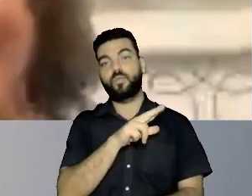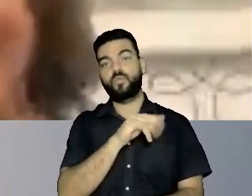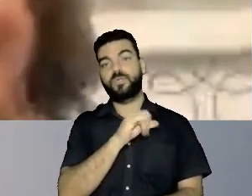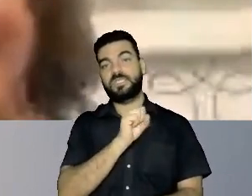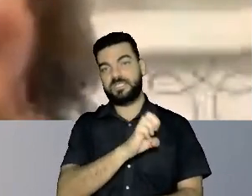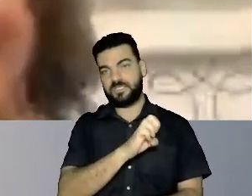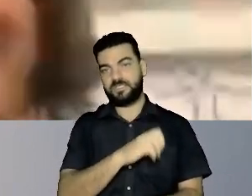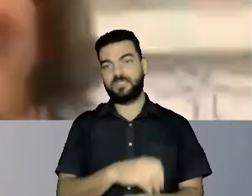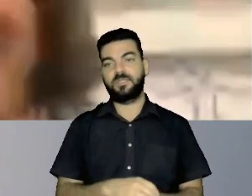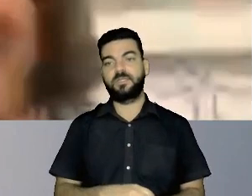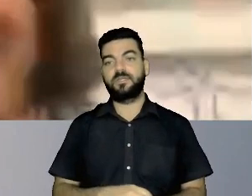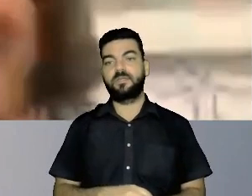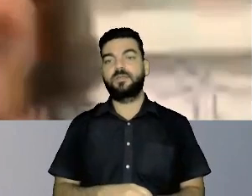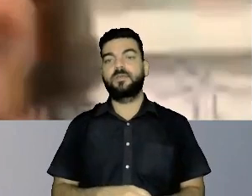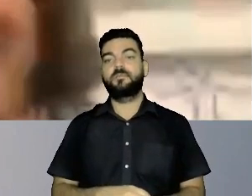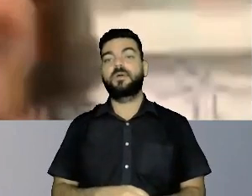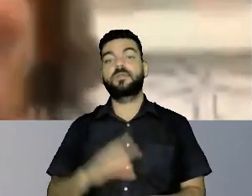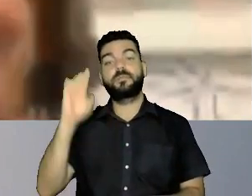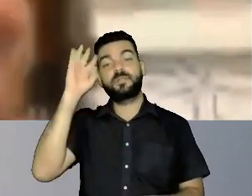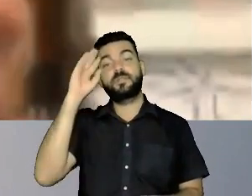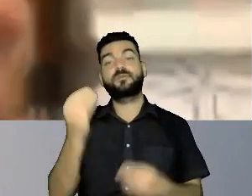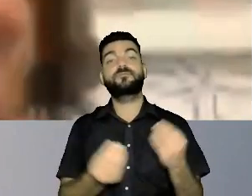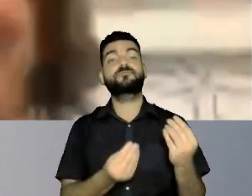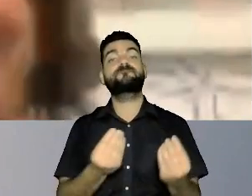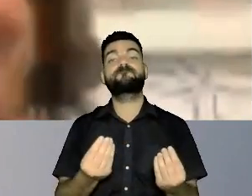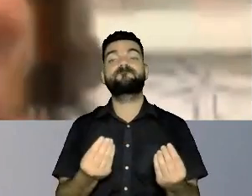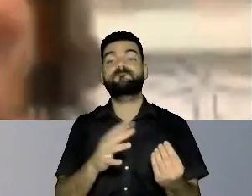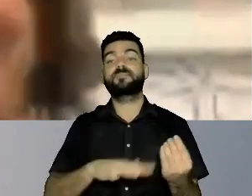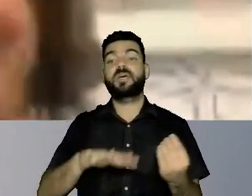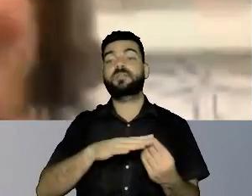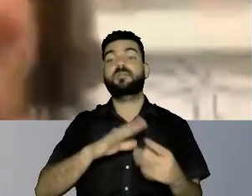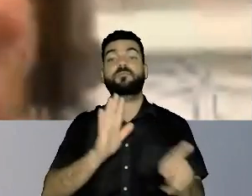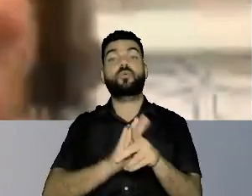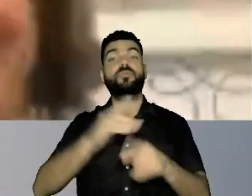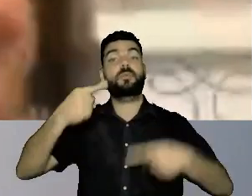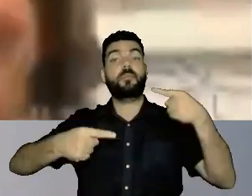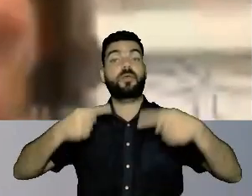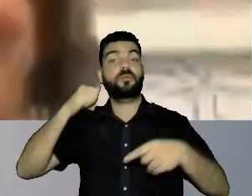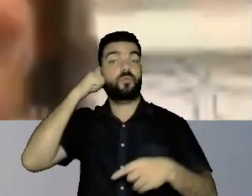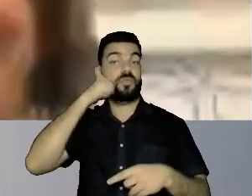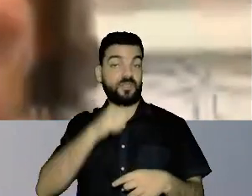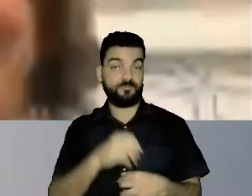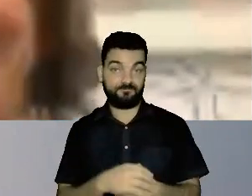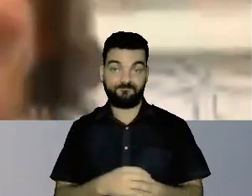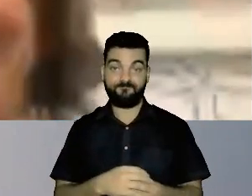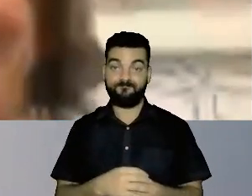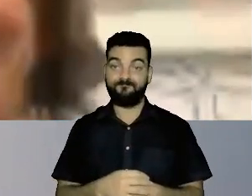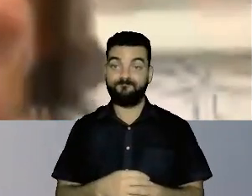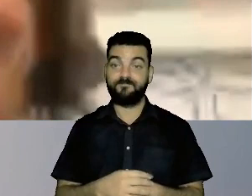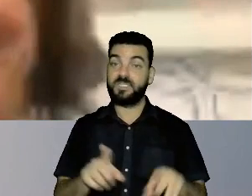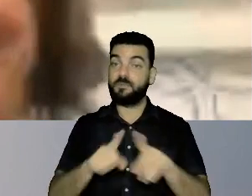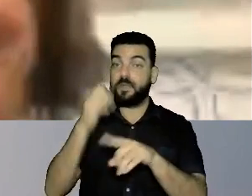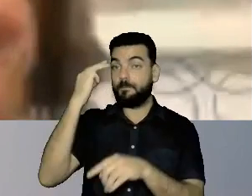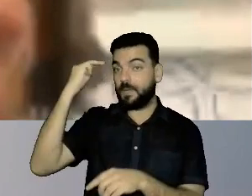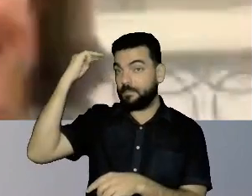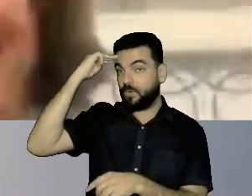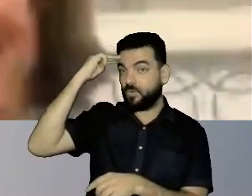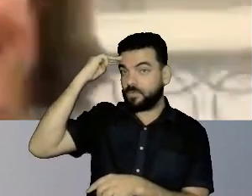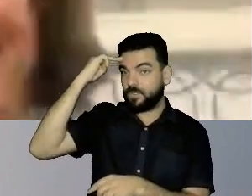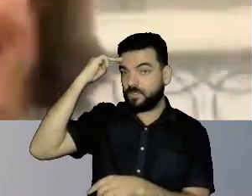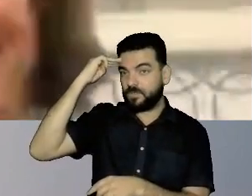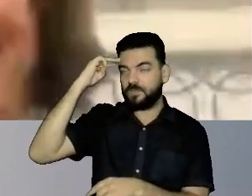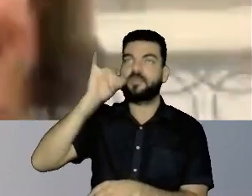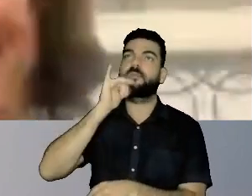pela doutora Inês, pela doutora Luiz, principalmente falando sobre a questão dos espaços